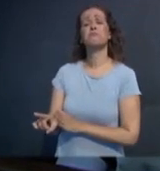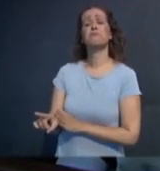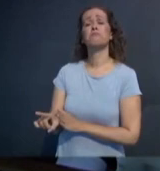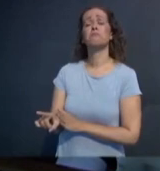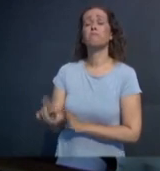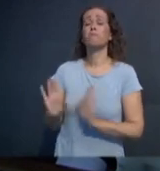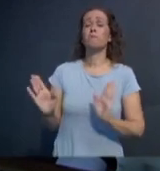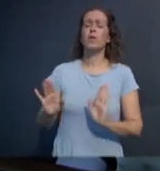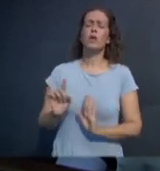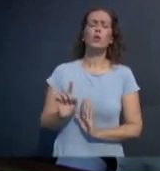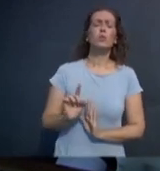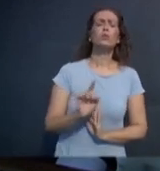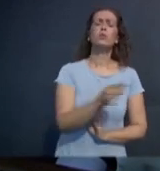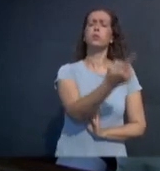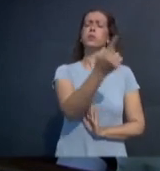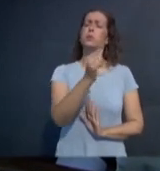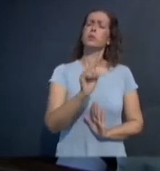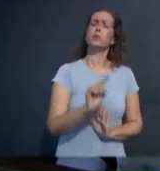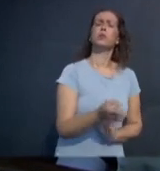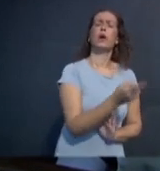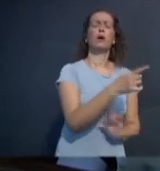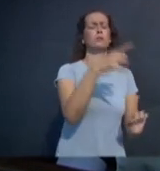Eram milhares, foram embora.